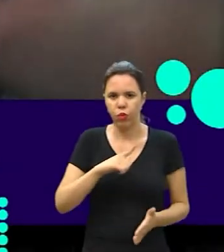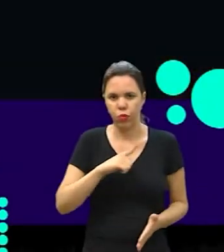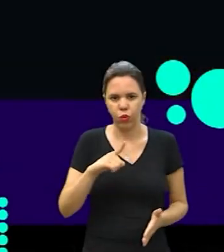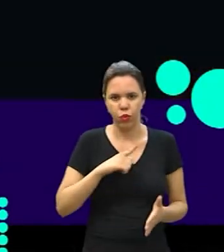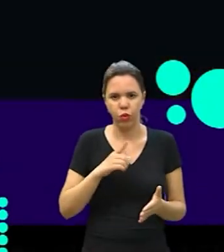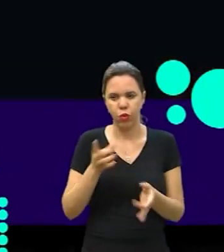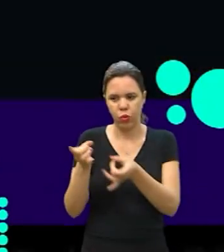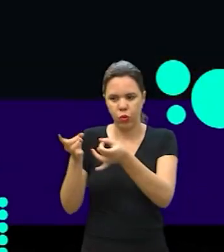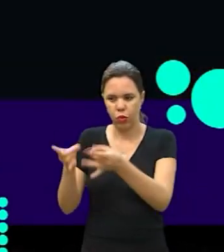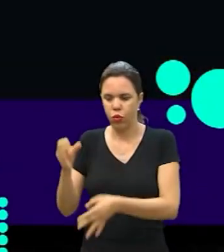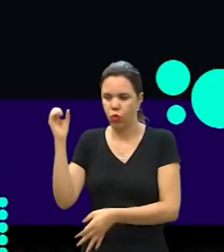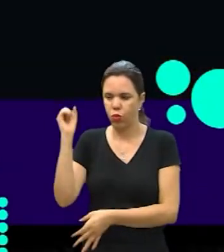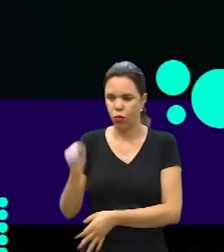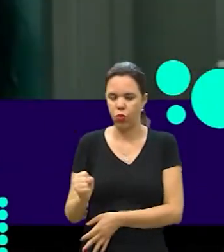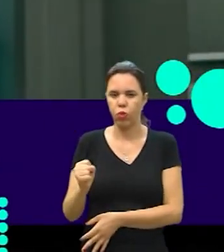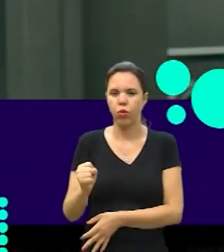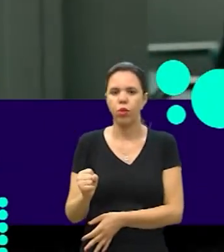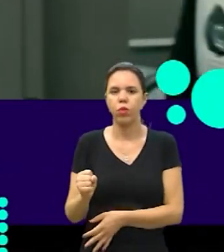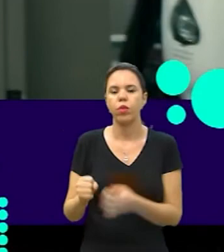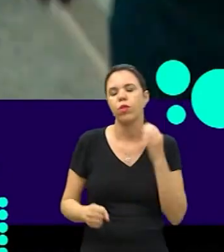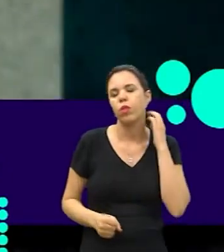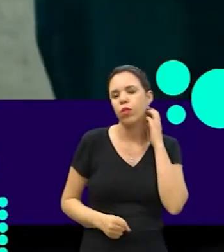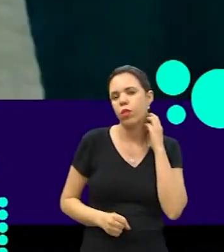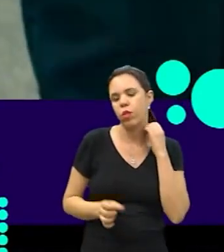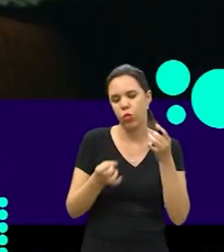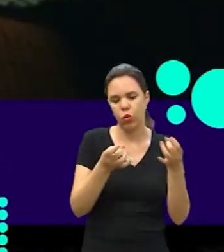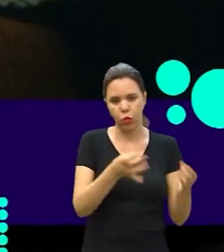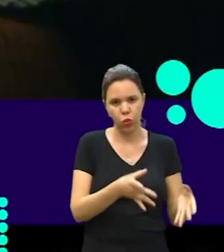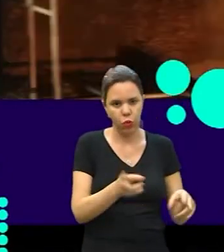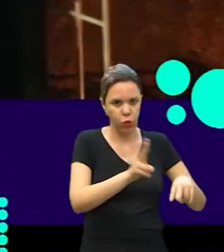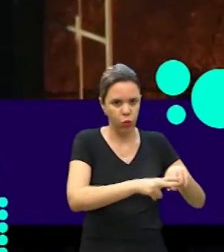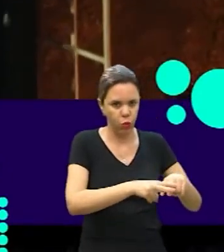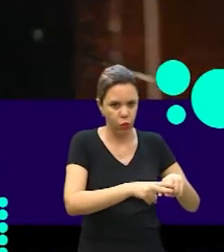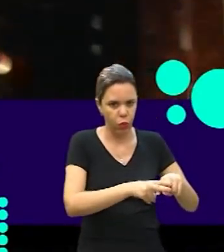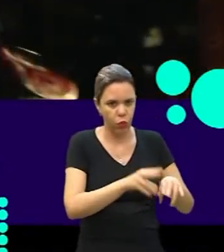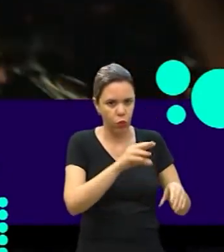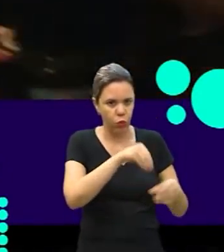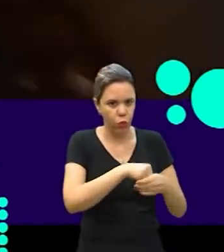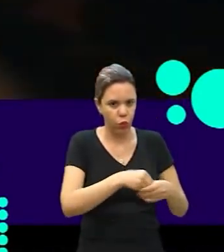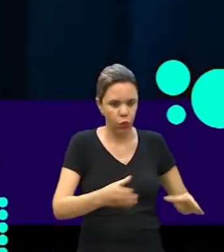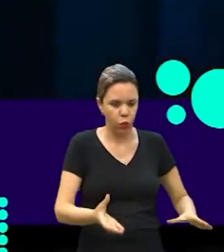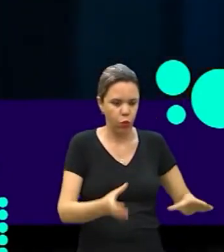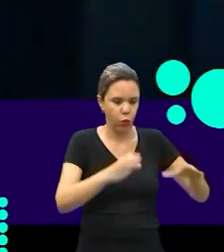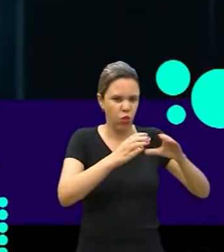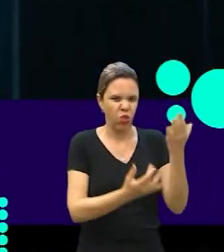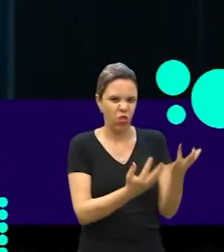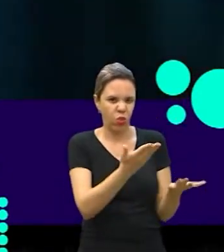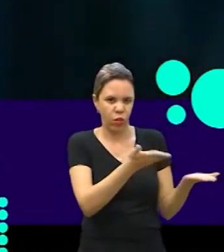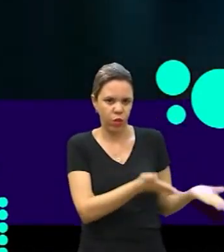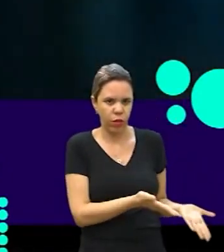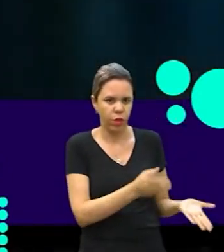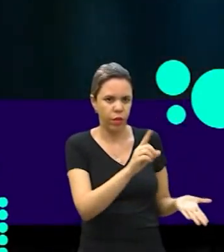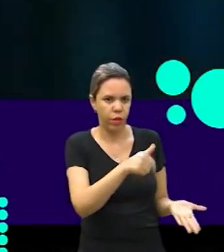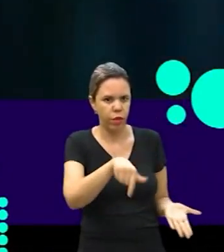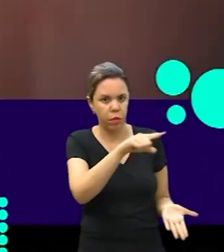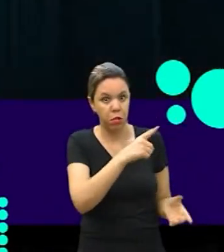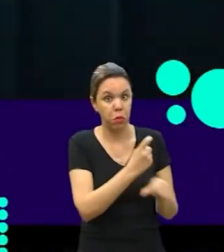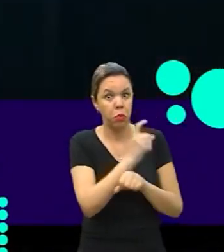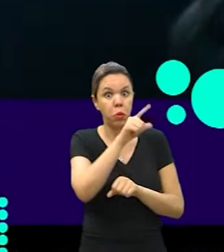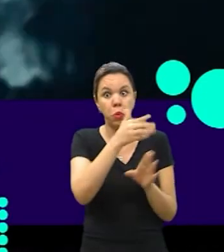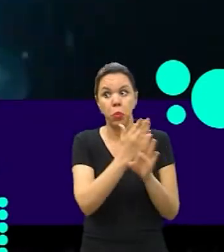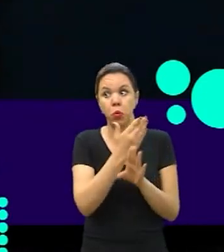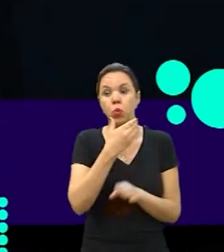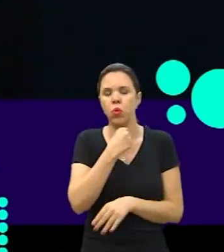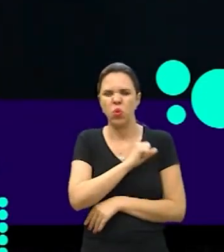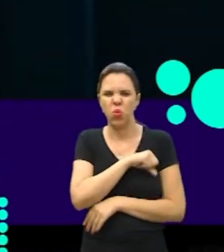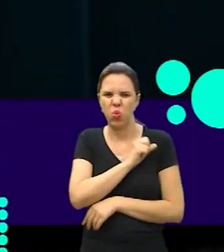ter se livrado do assassino Michael Myers, ao deixarem ele preso dentro de um porão em chamas. Mas elas descobrem